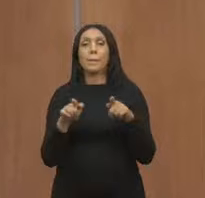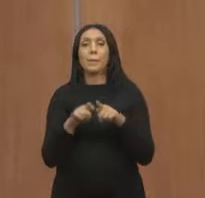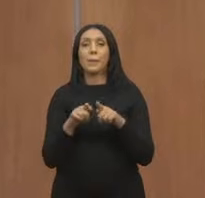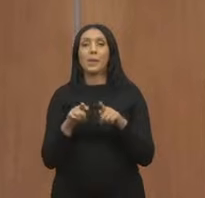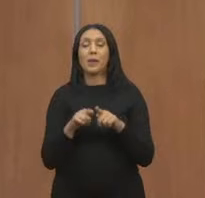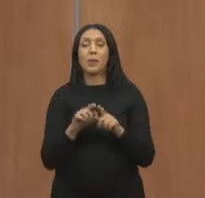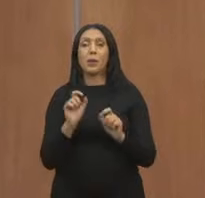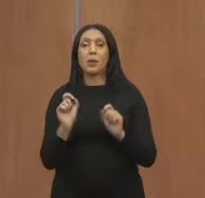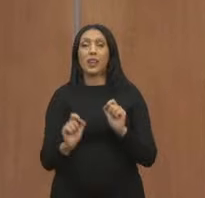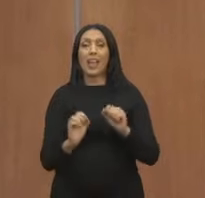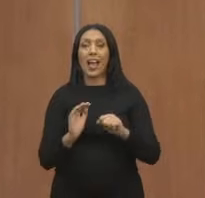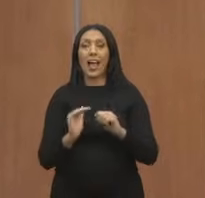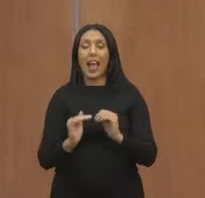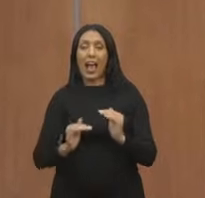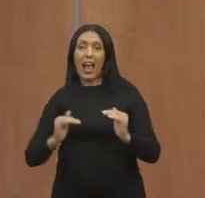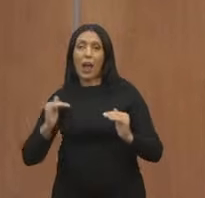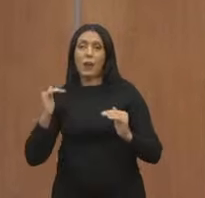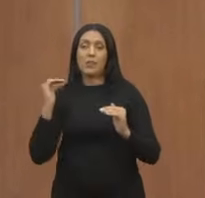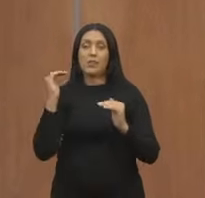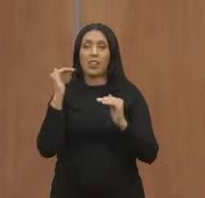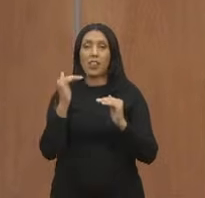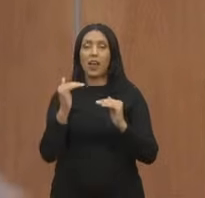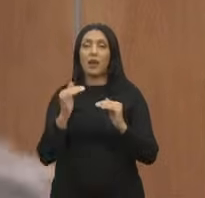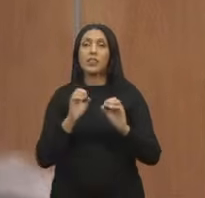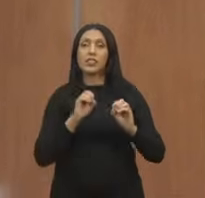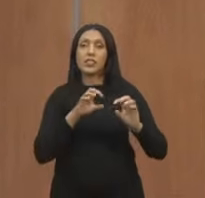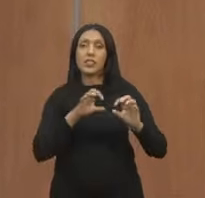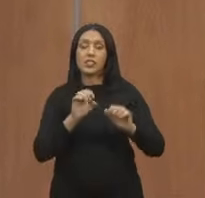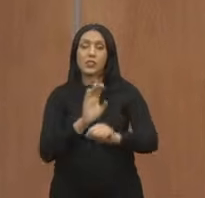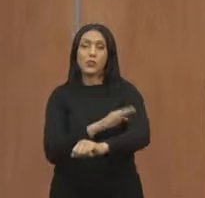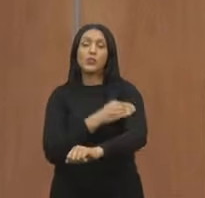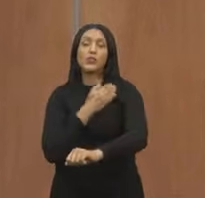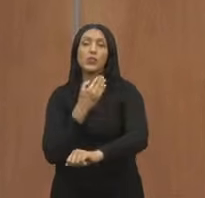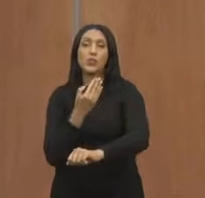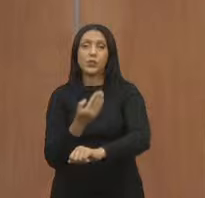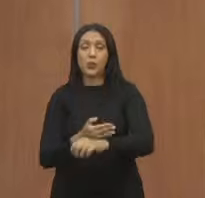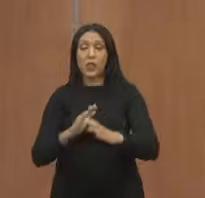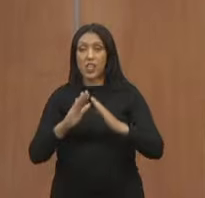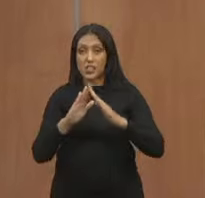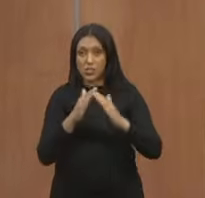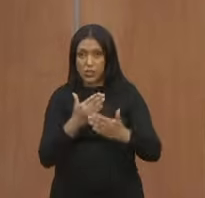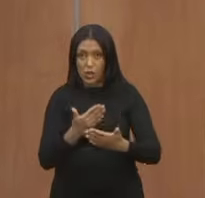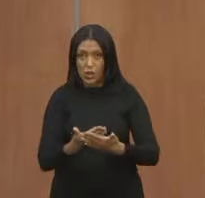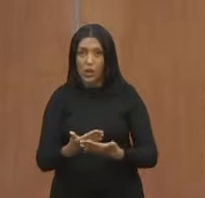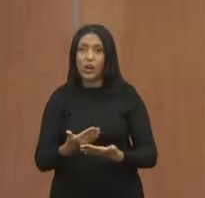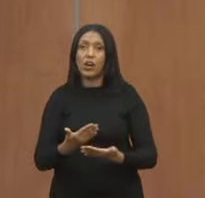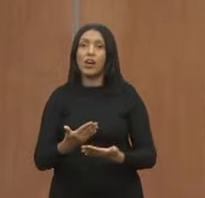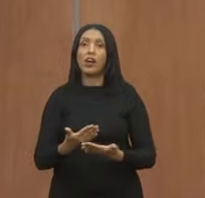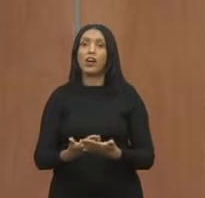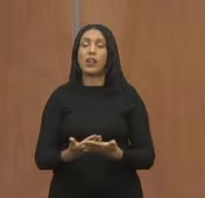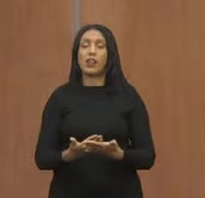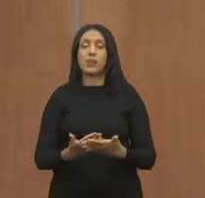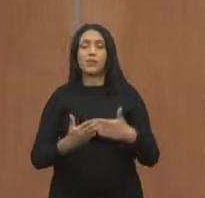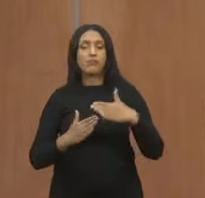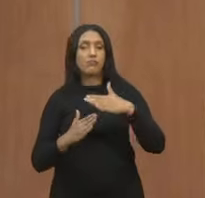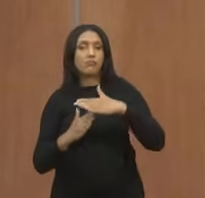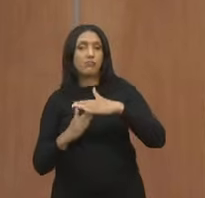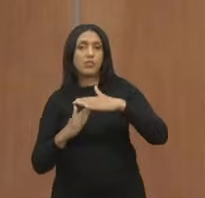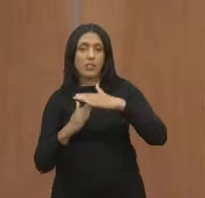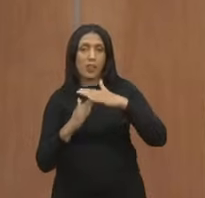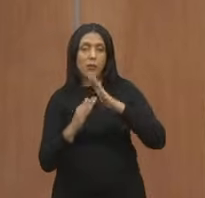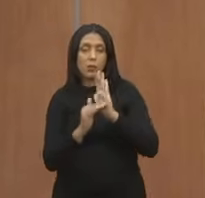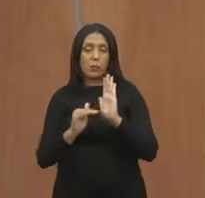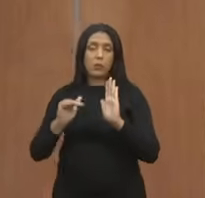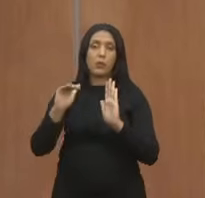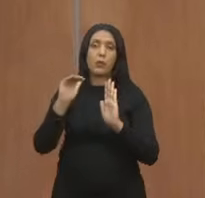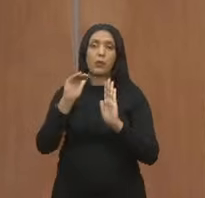e introdução de tecnologia nas escolas. Estamos na era da informática, estamos na era da tecnologia